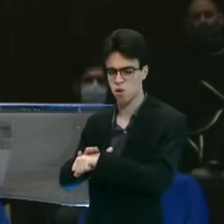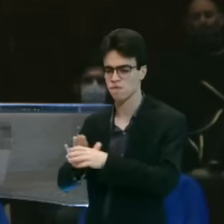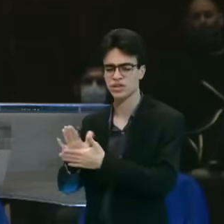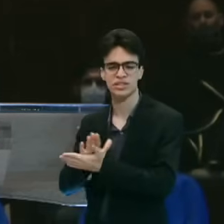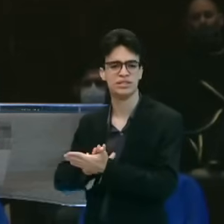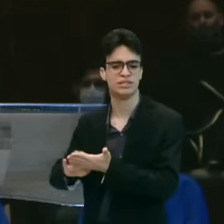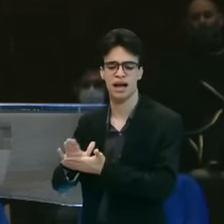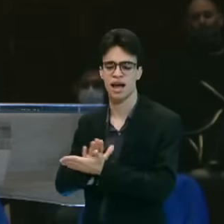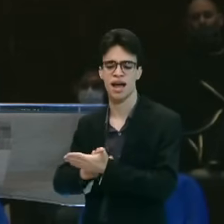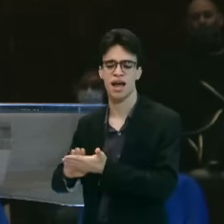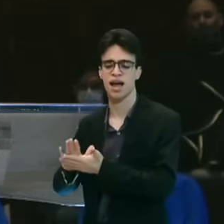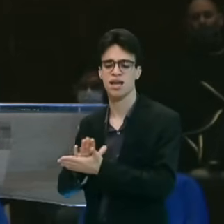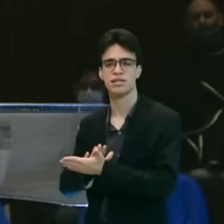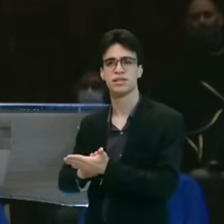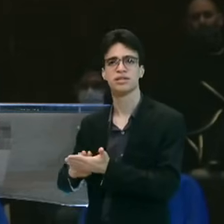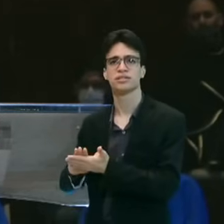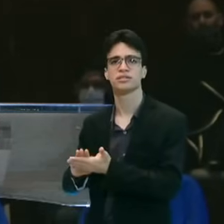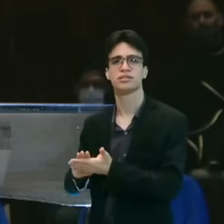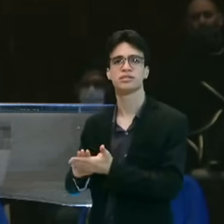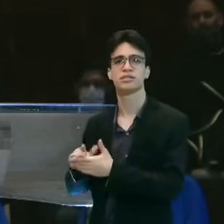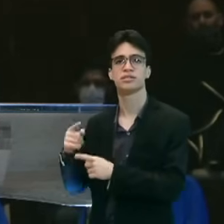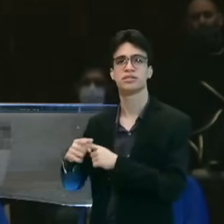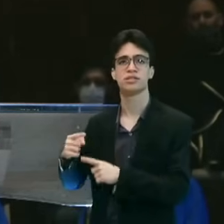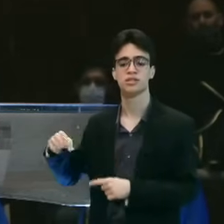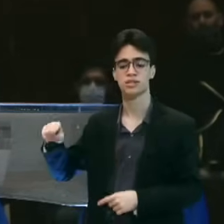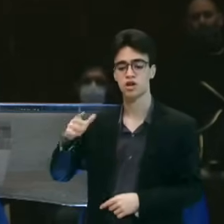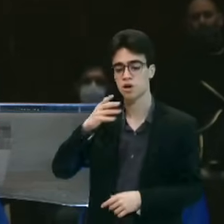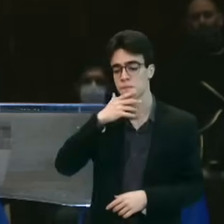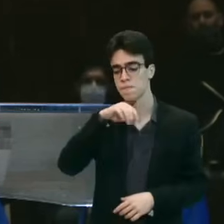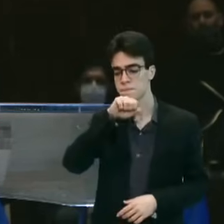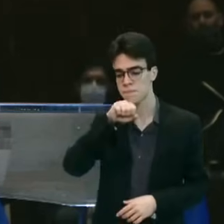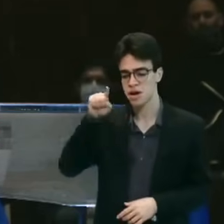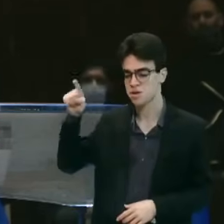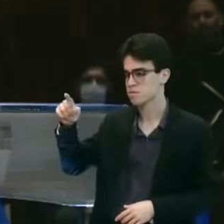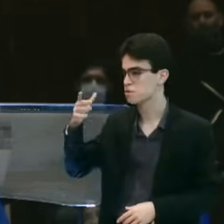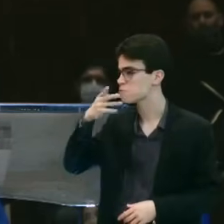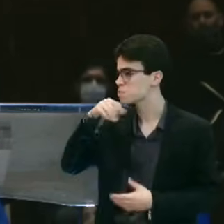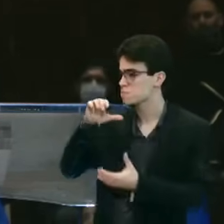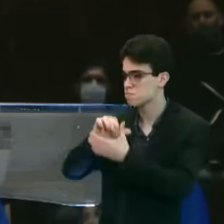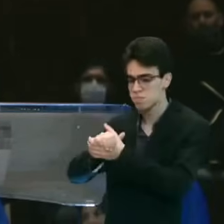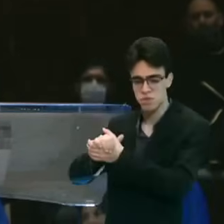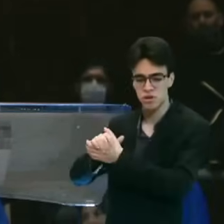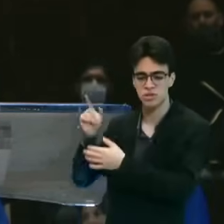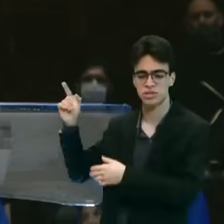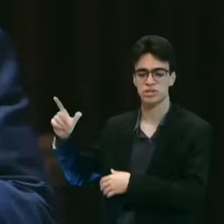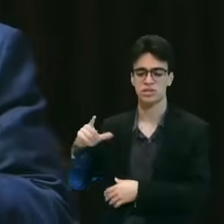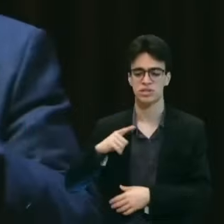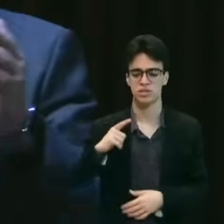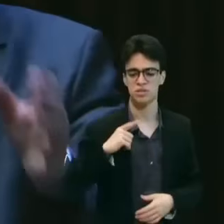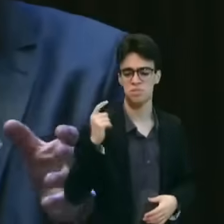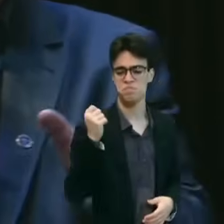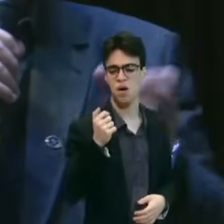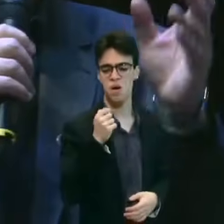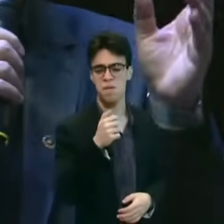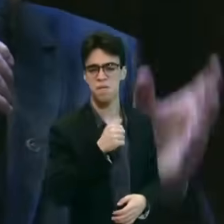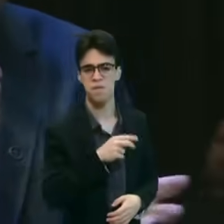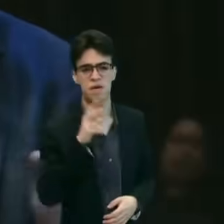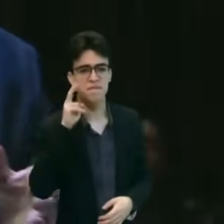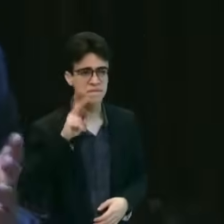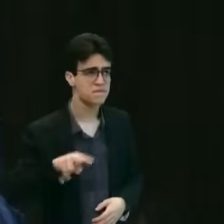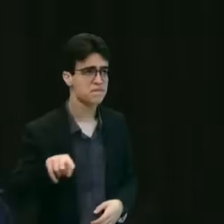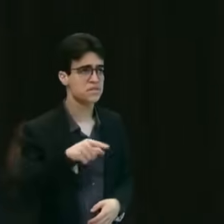não é? Com os pais do marido. Os pais do marido tinham poucas vezes visto